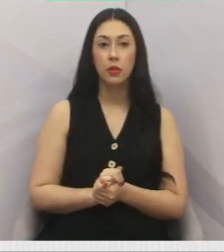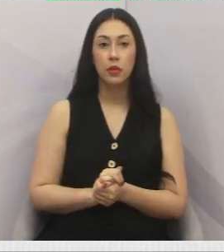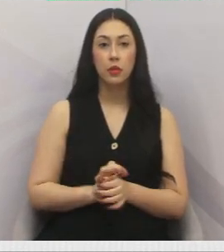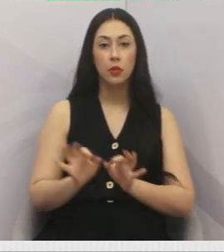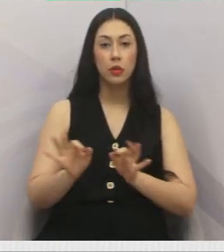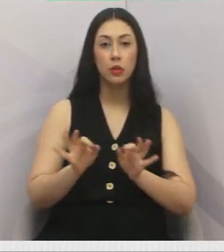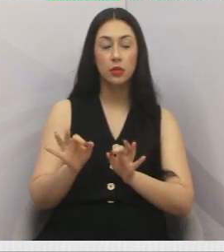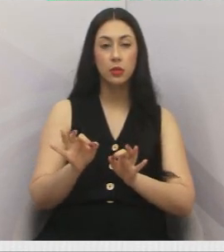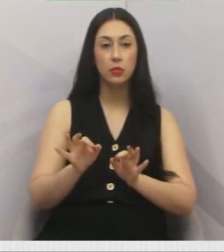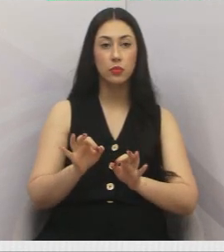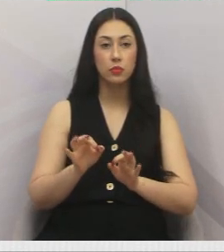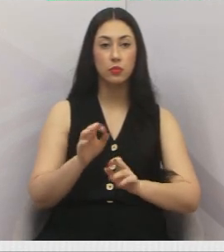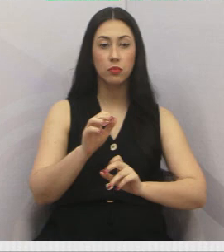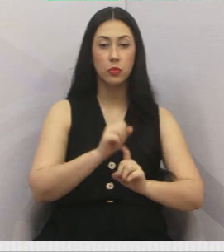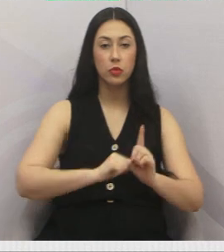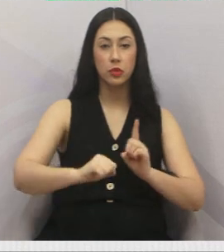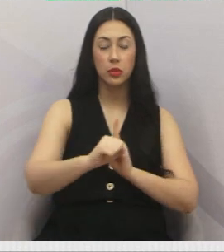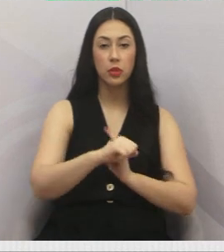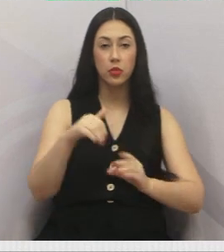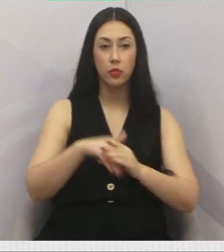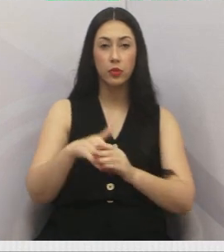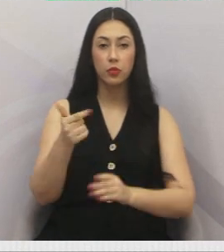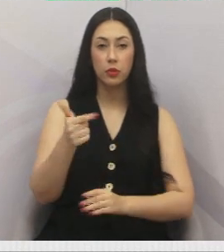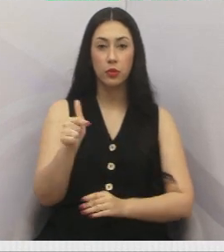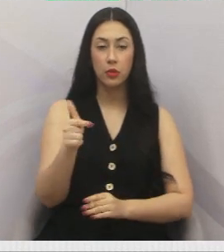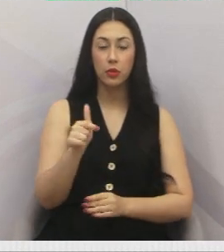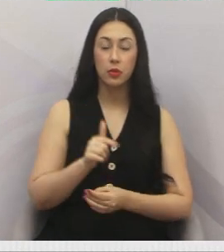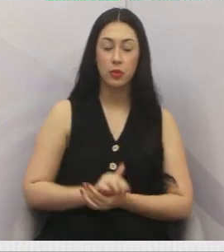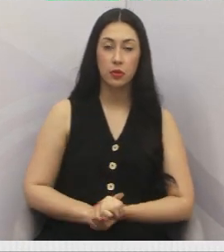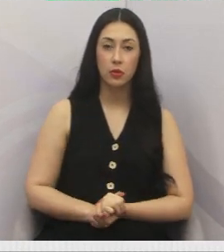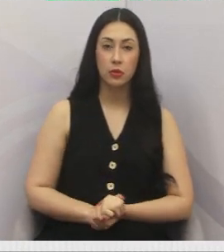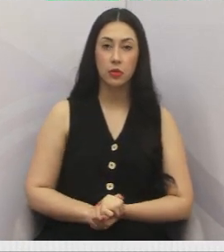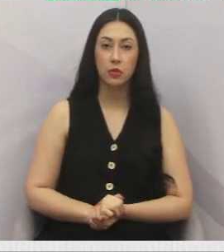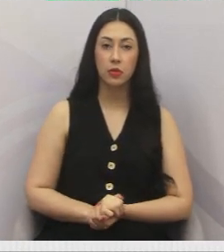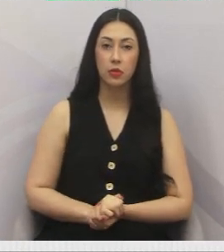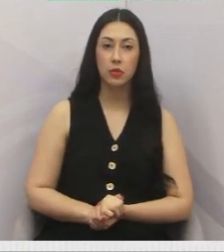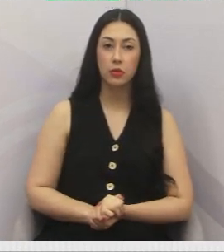em branco. Próximo voto.